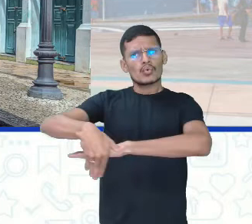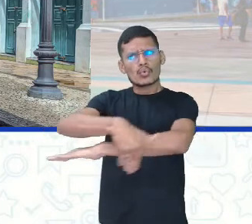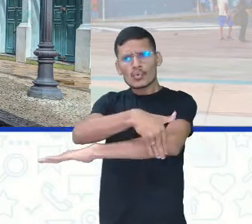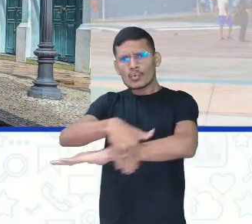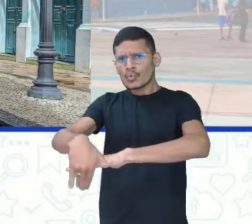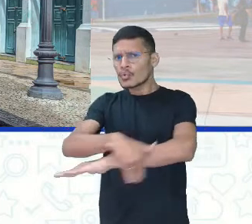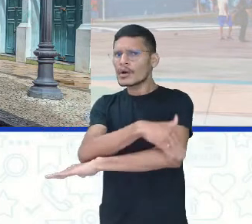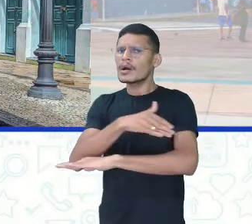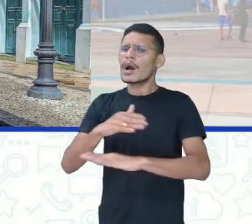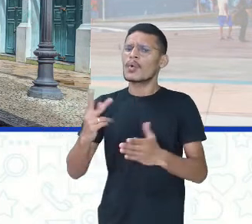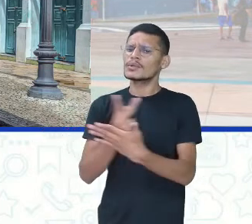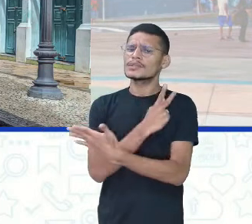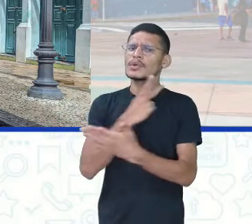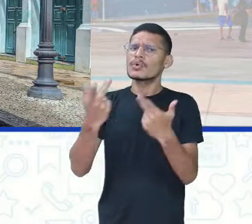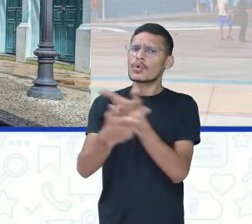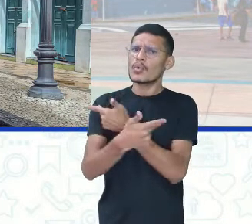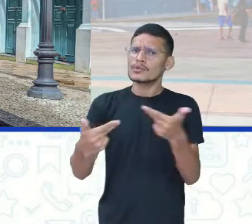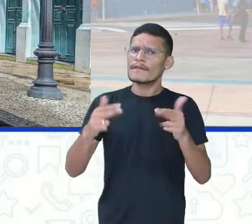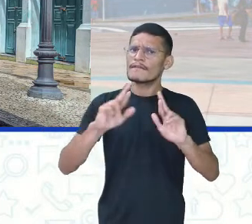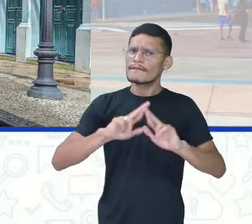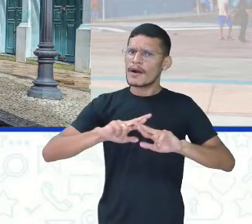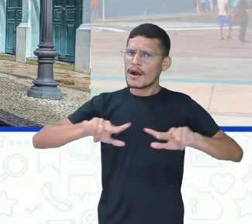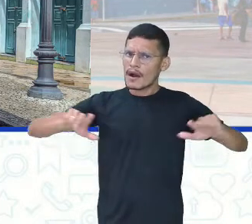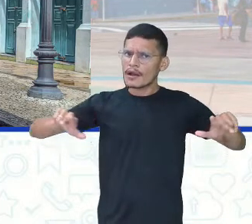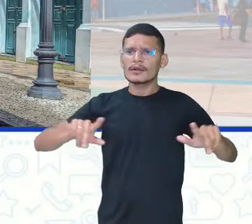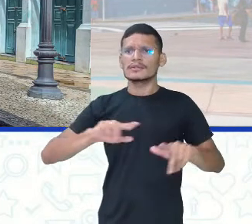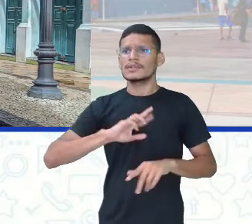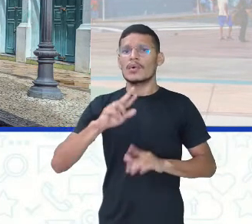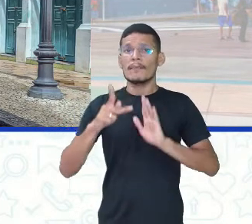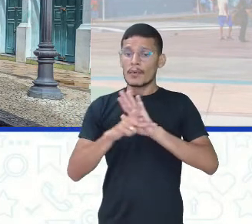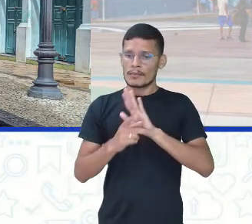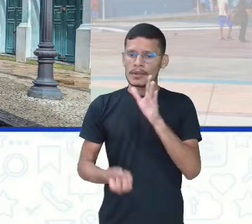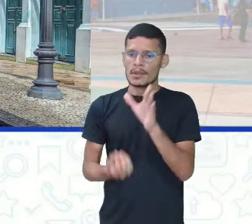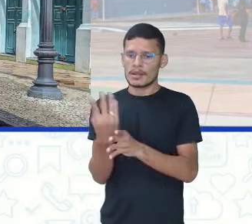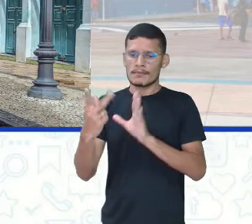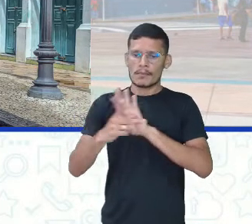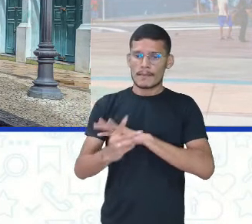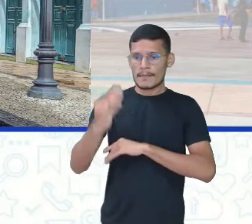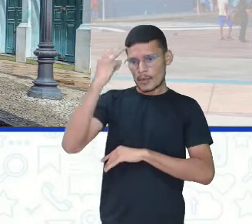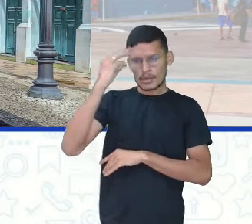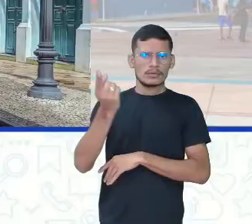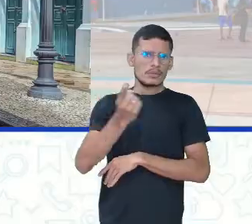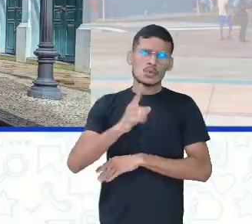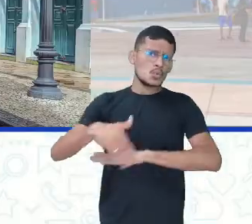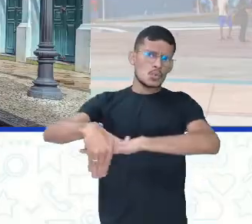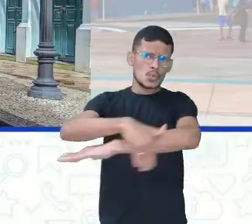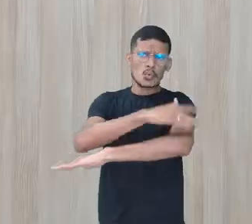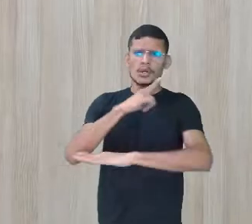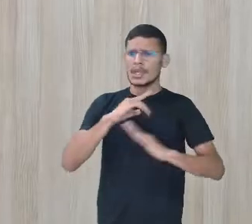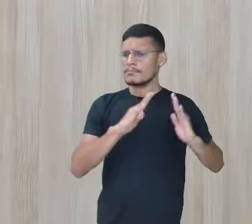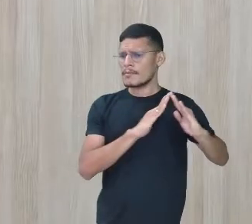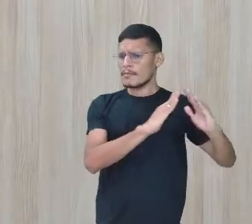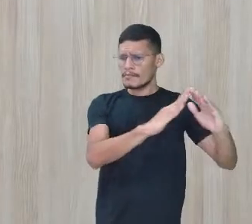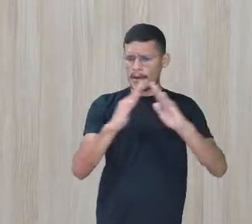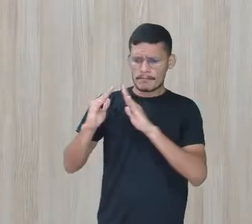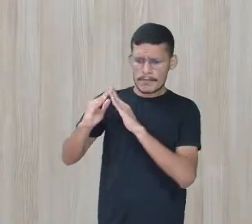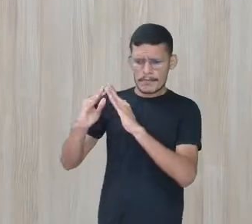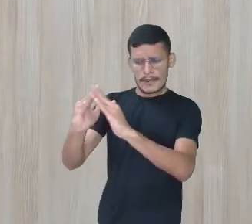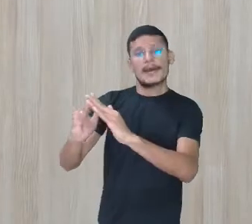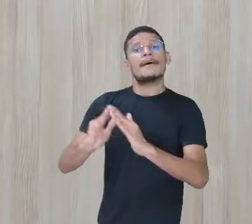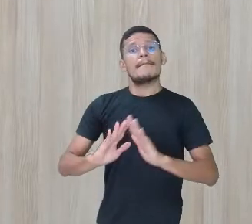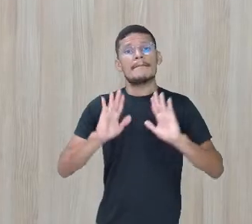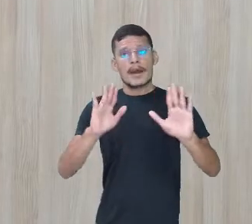que tantas coisas aconteceram, ela não foi projetada para ser um lugar de memória. Basicamente isso, é uma rua, suas moradias, mas como a gente já mostrou em outras